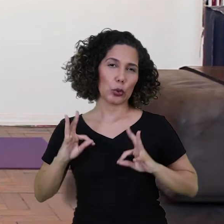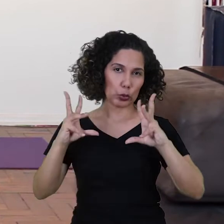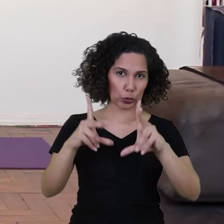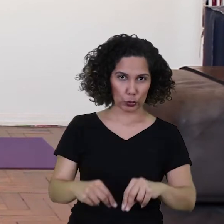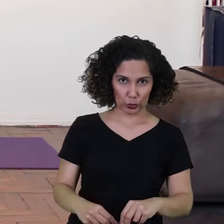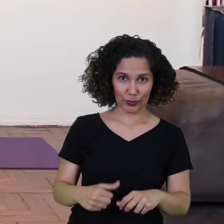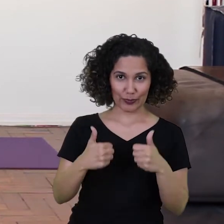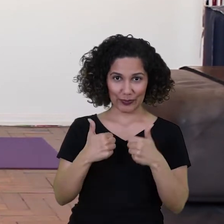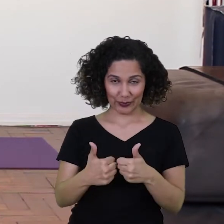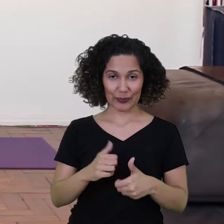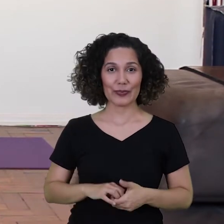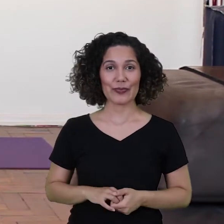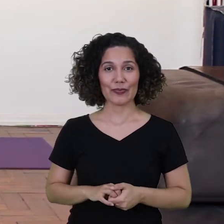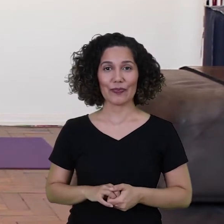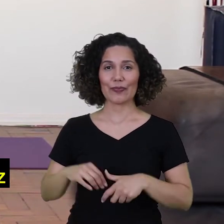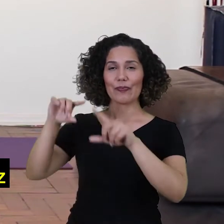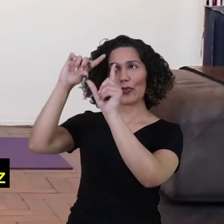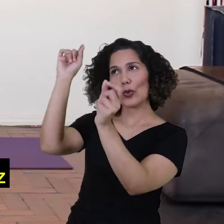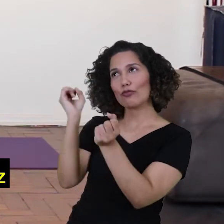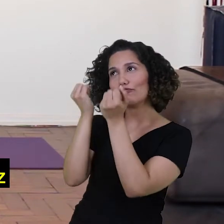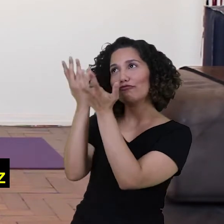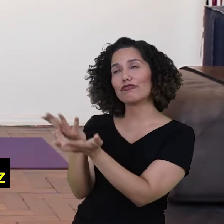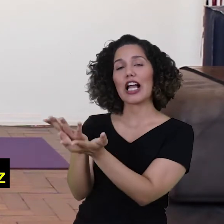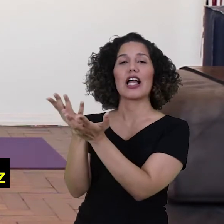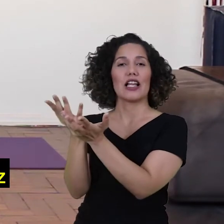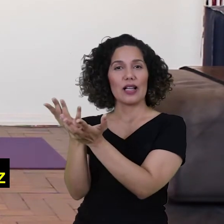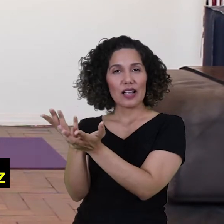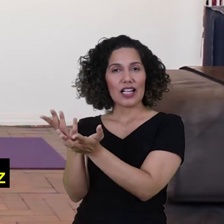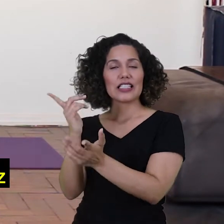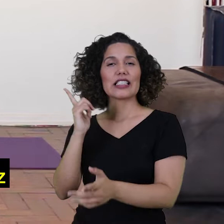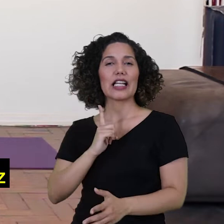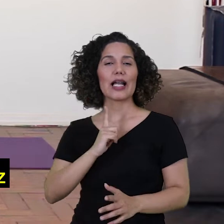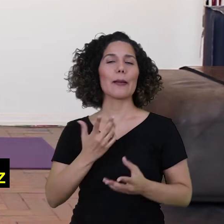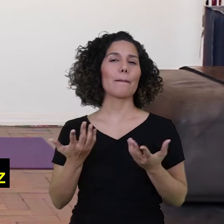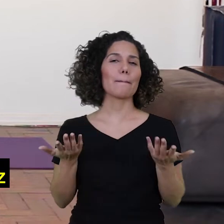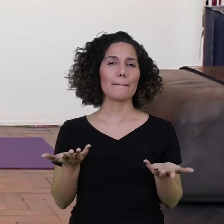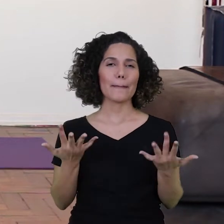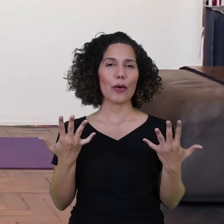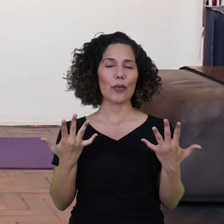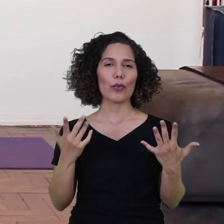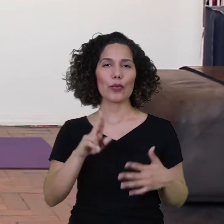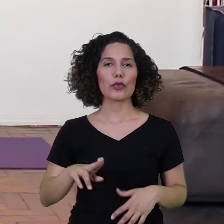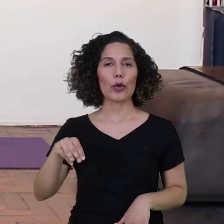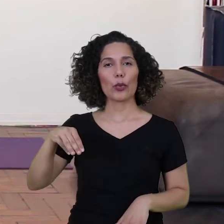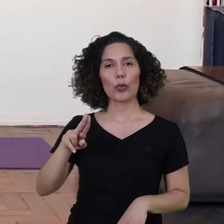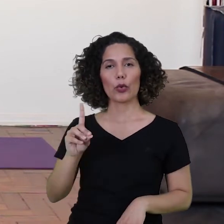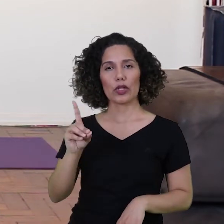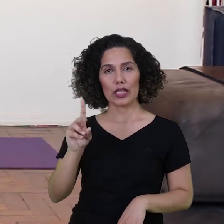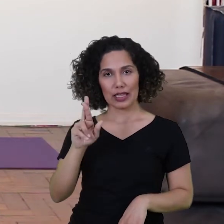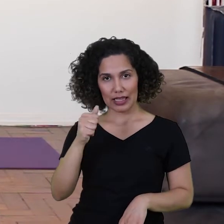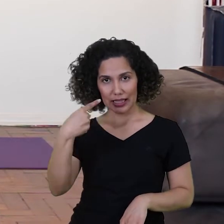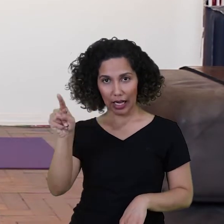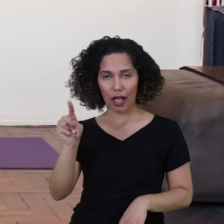for fazer nela. Certo? Na saudação à lua, a gente faz uma posição com as mãos, que chama mudra.